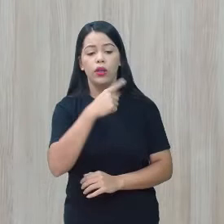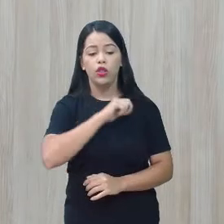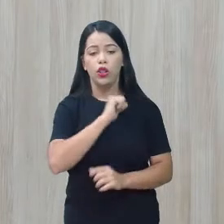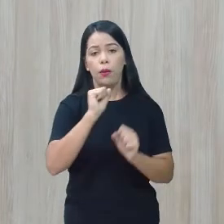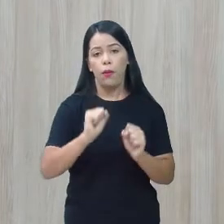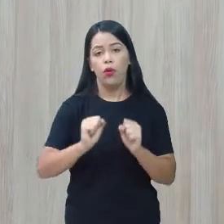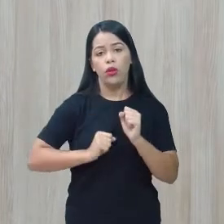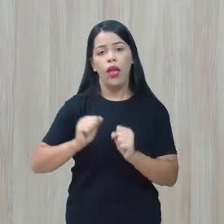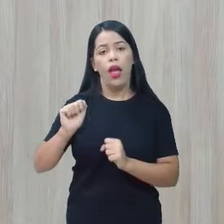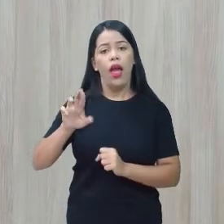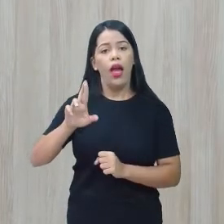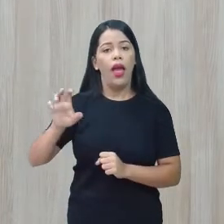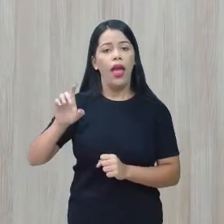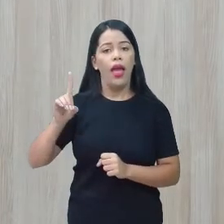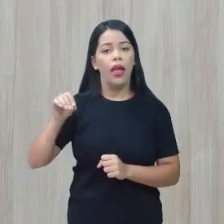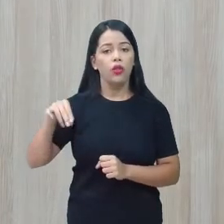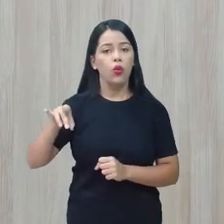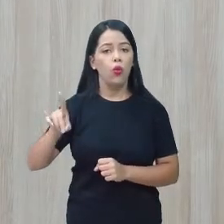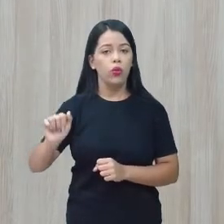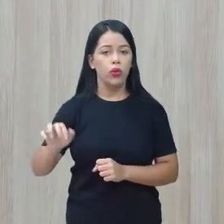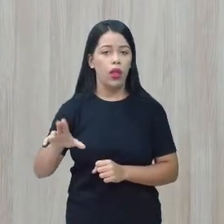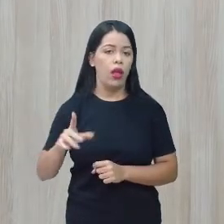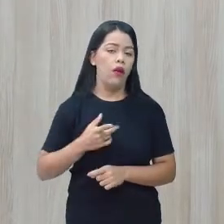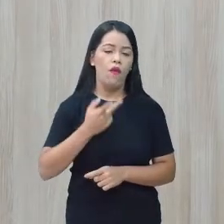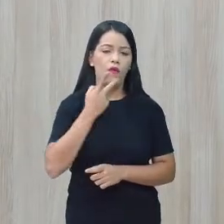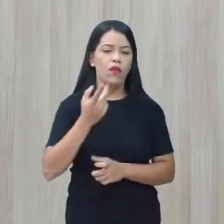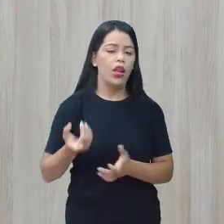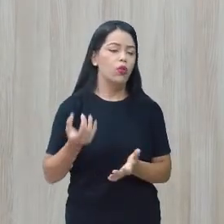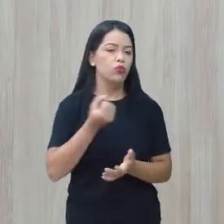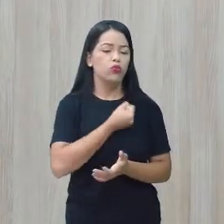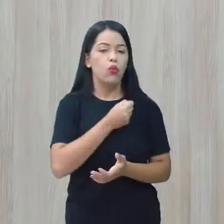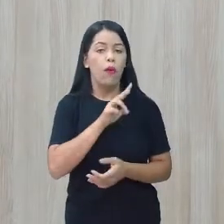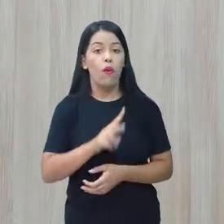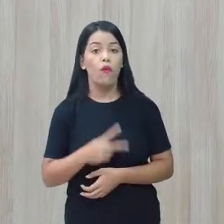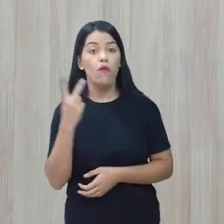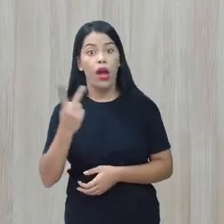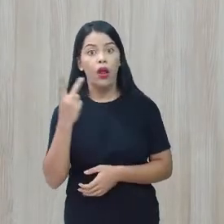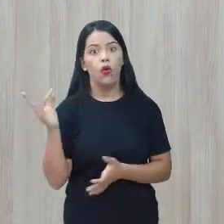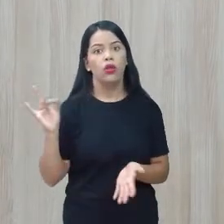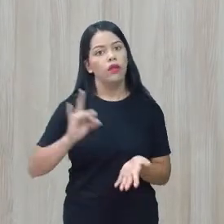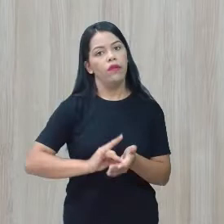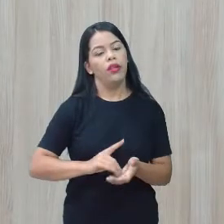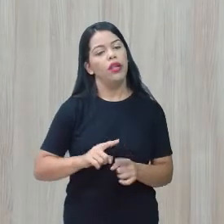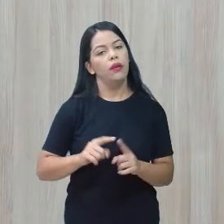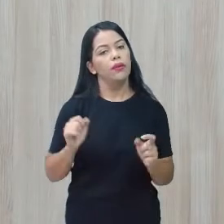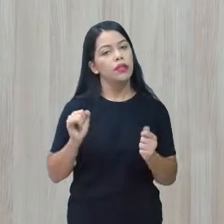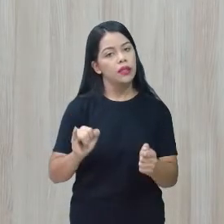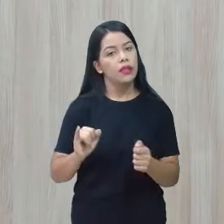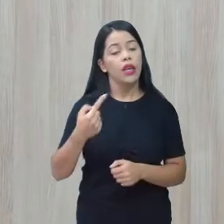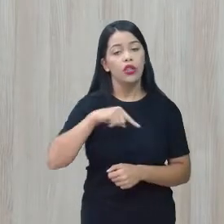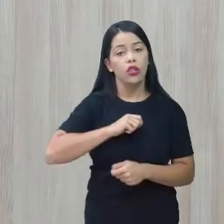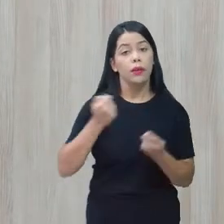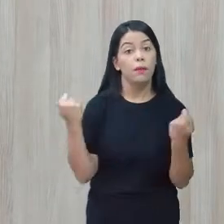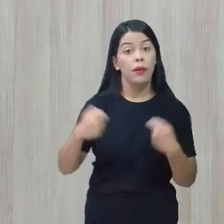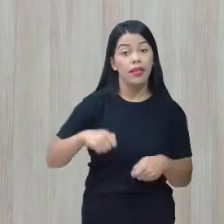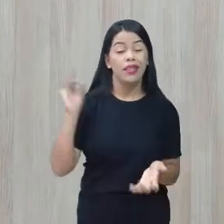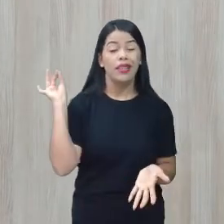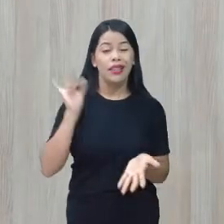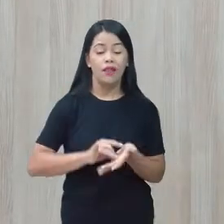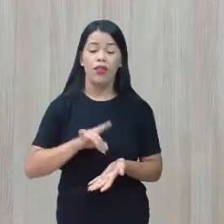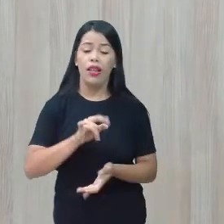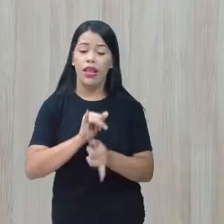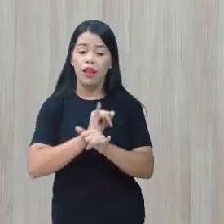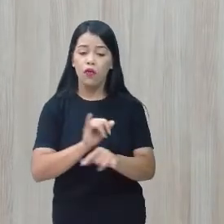desse número, não necessariamente dizendo o valor real, a não ser que de fato a gente precise realmente daquela informação, mas você vai